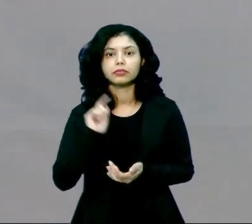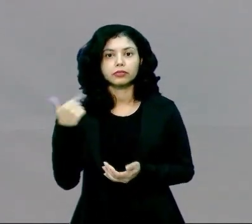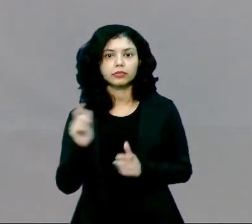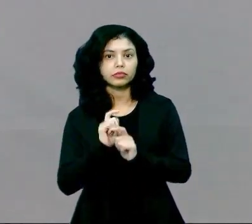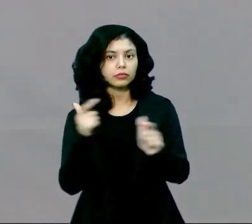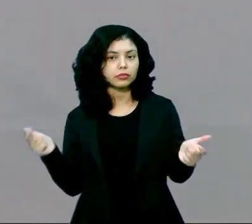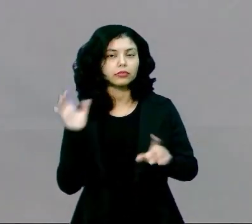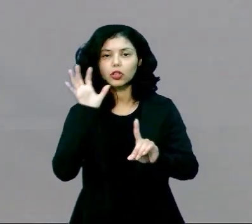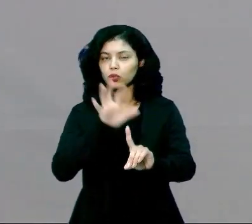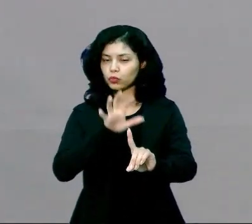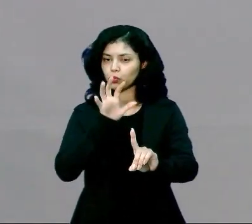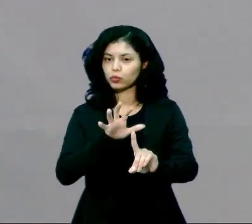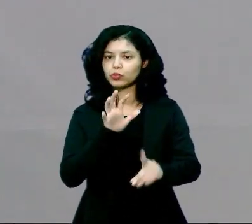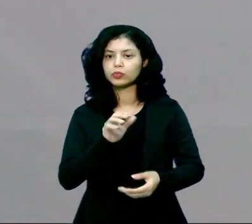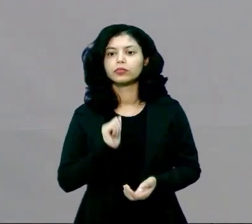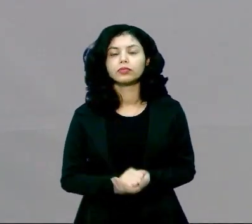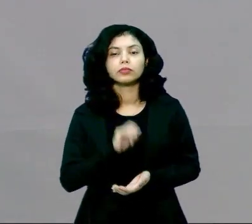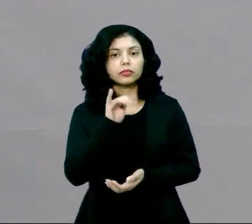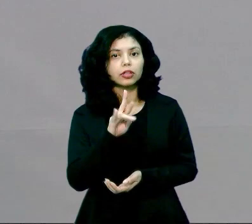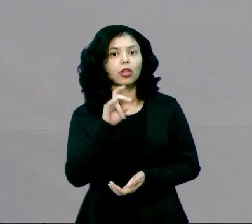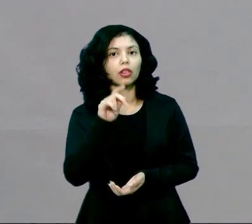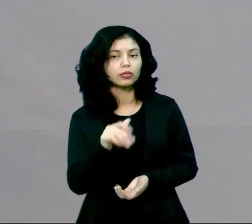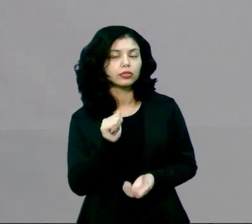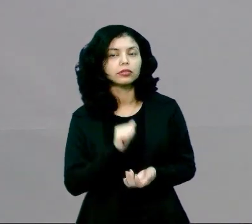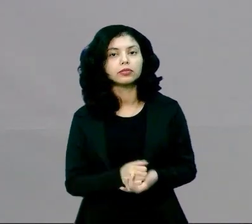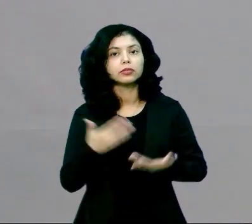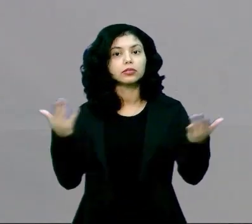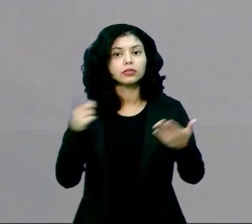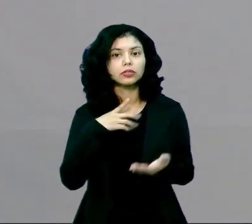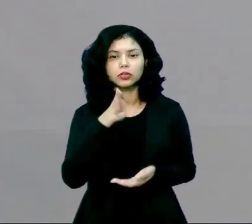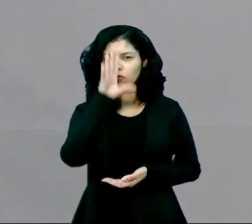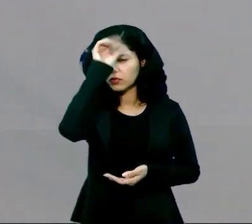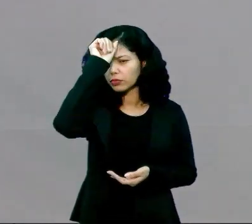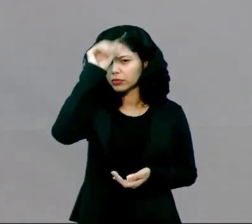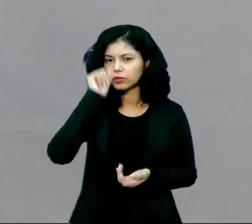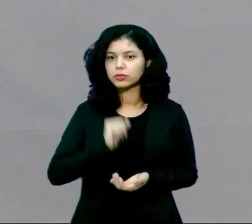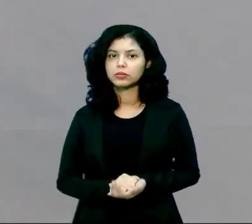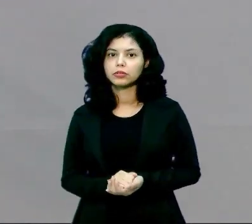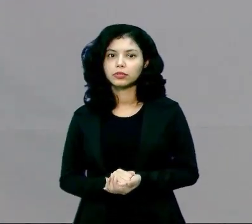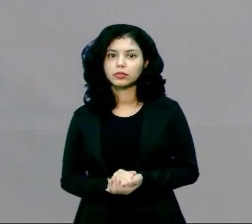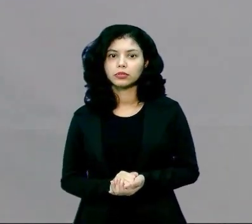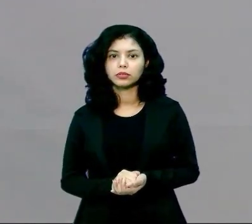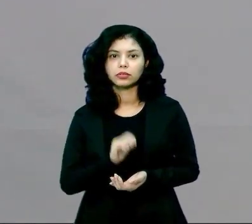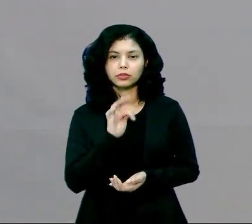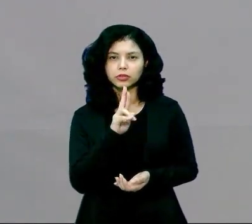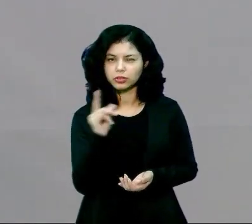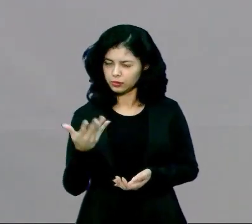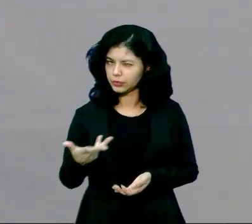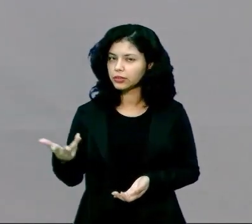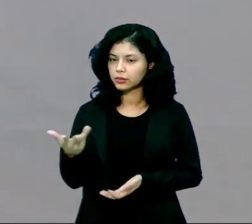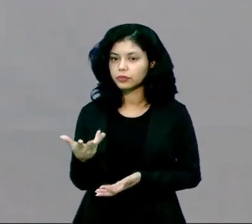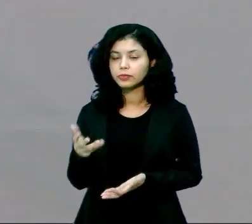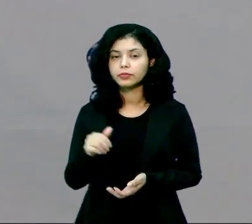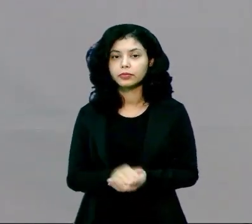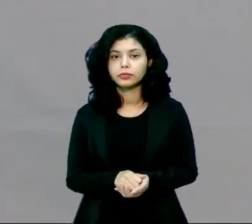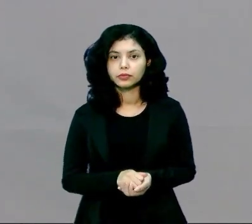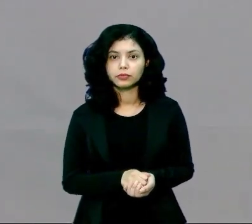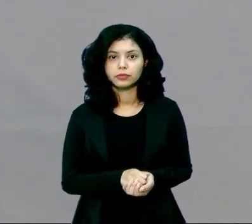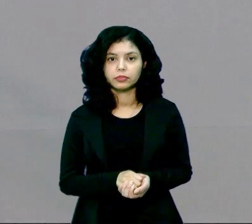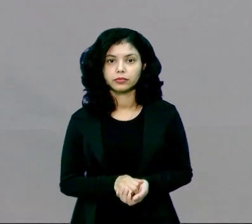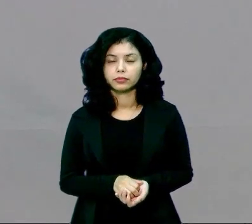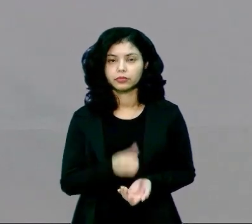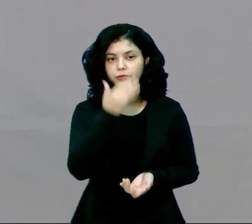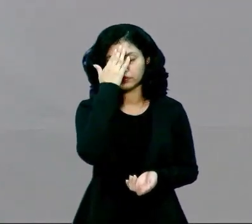das grandes influências ideológicas. Então ele tinha um conhecimento astronômico, assim, básico. E